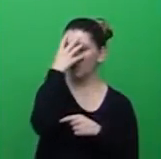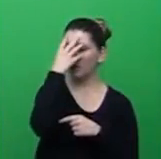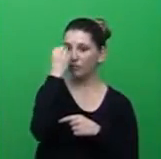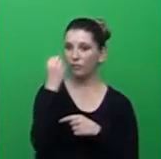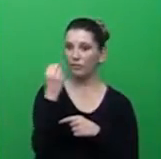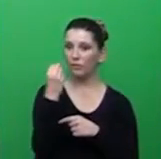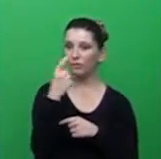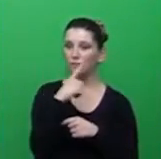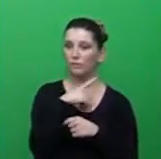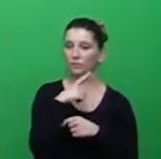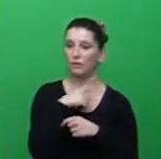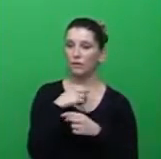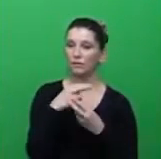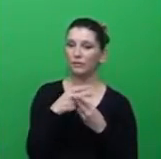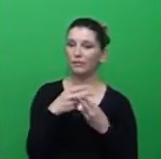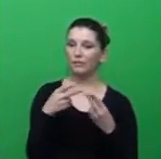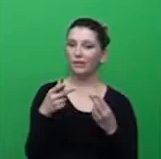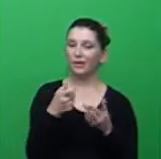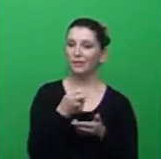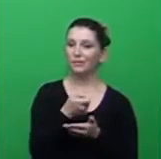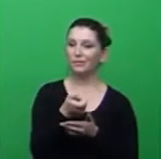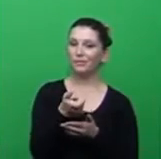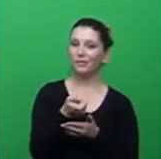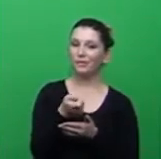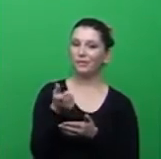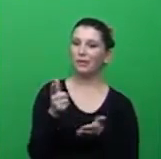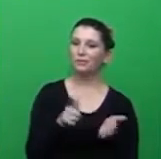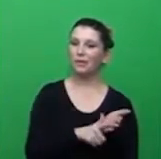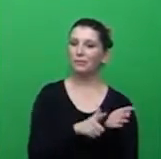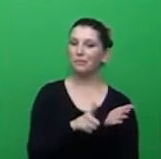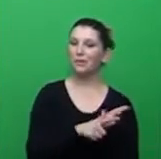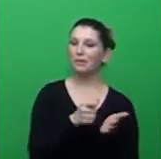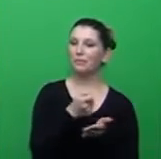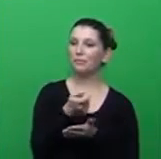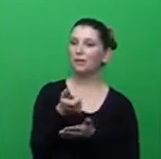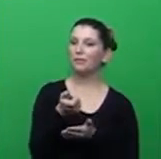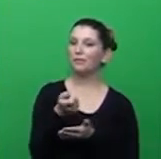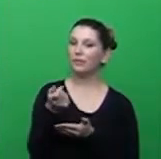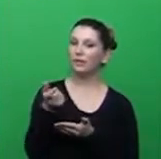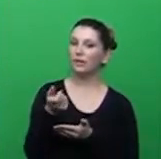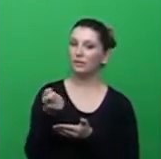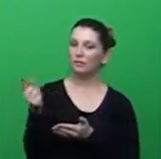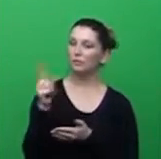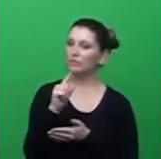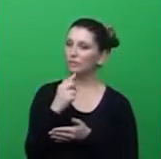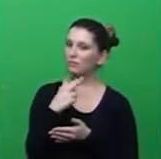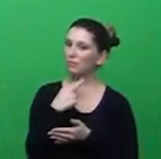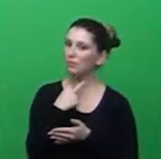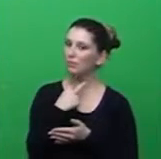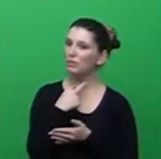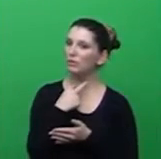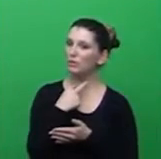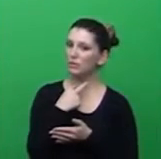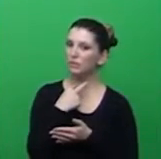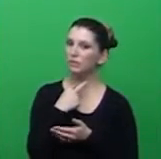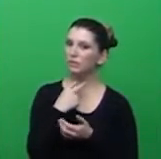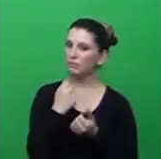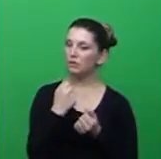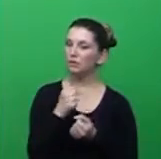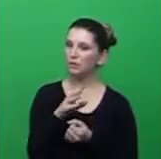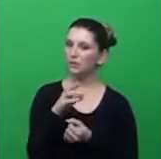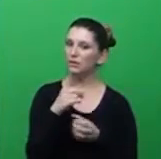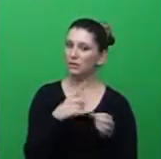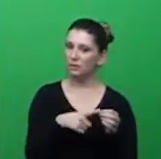lixo ao redor daquela lixeira se dá desses panfletos. Então, que a cidade tenha o conhecimento de que